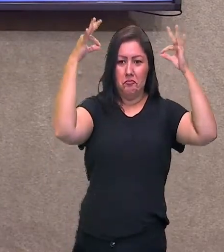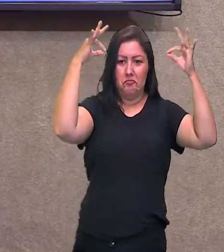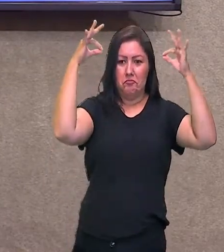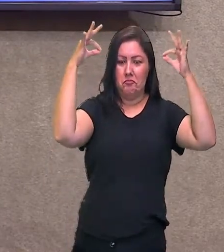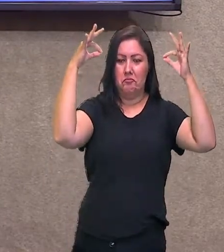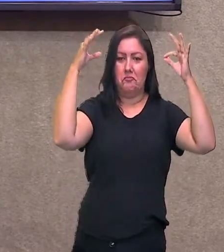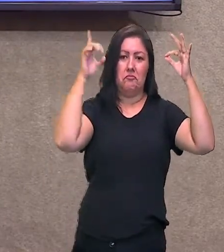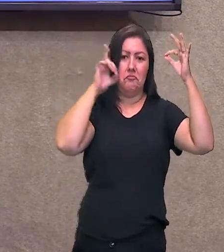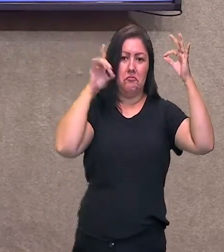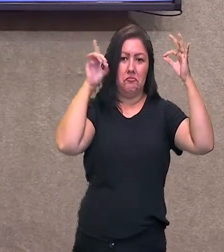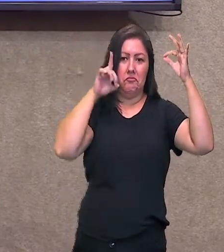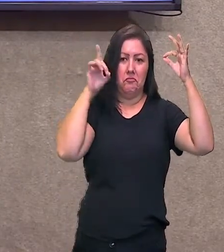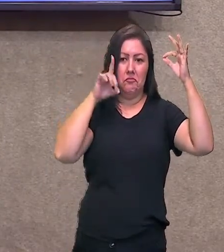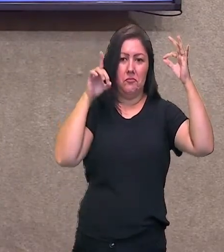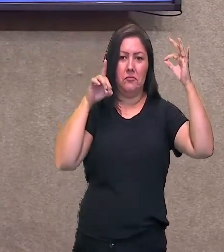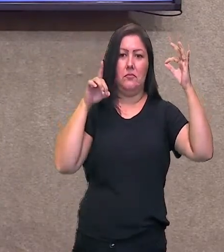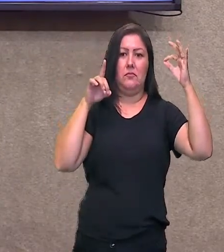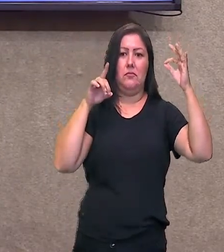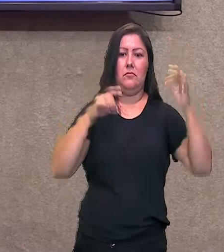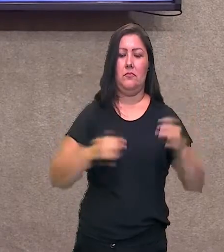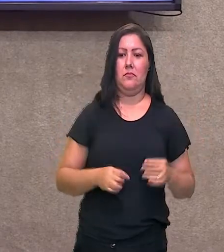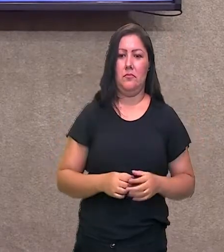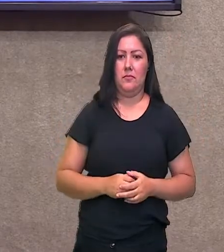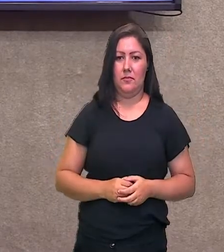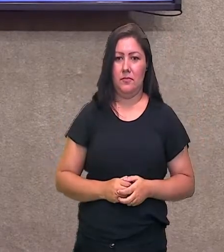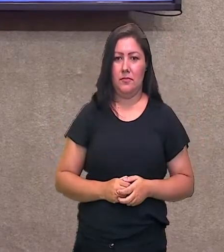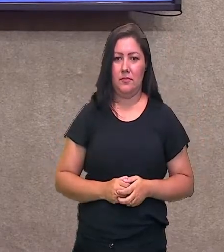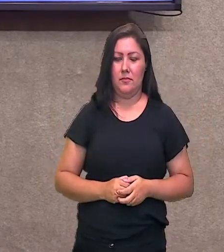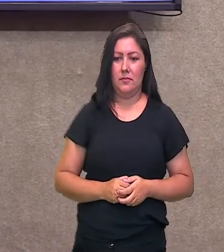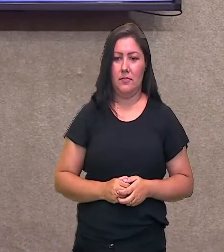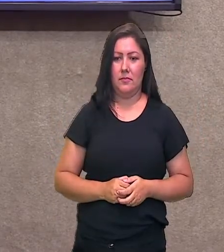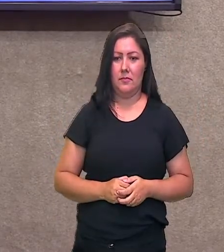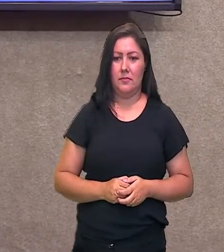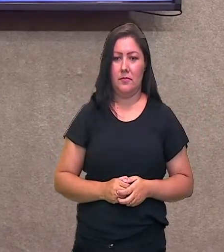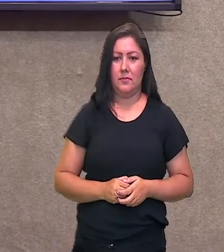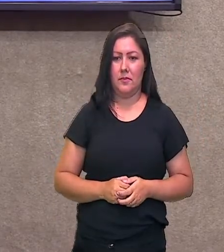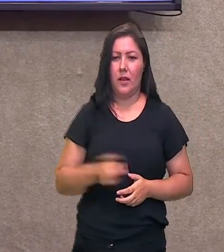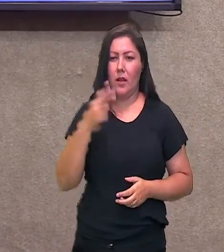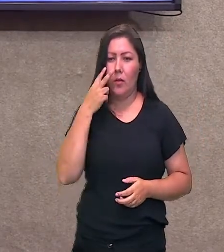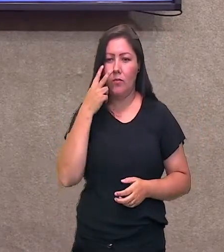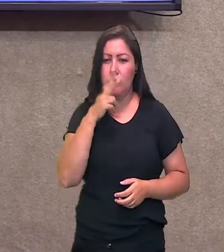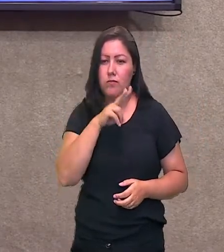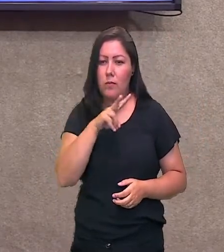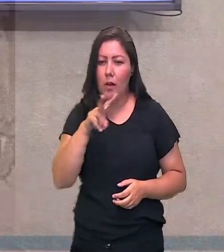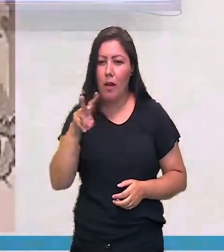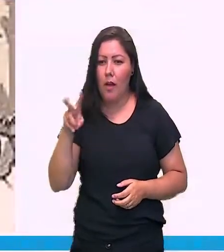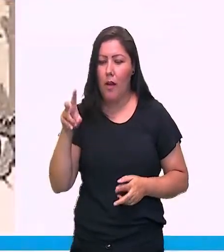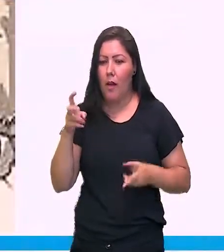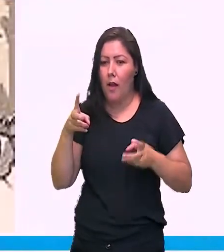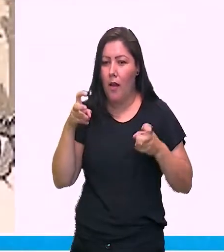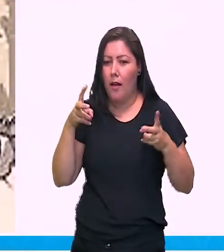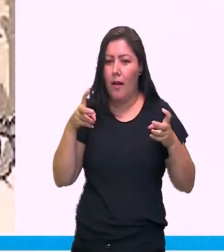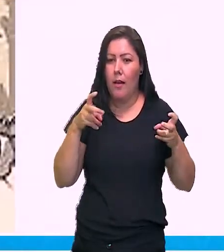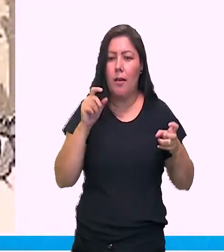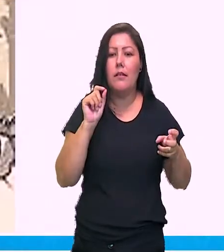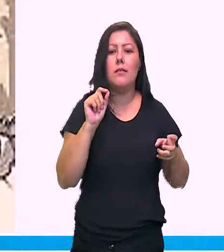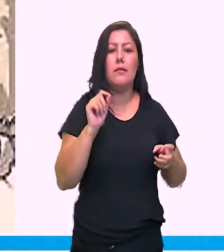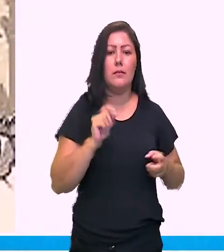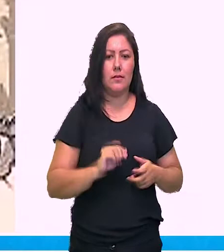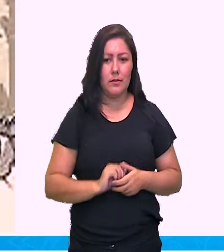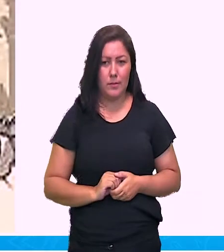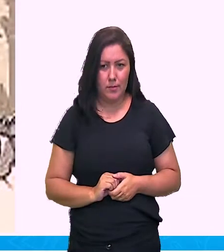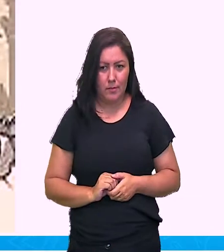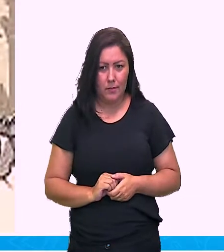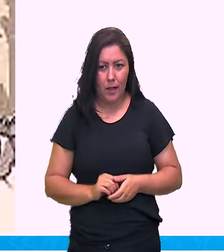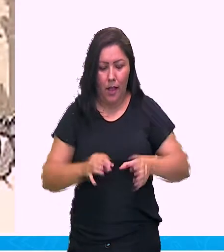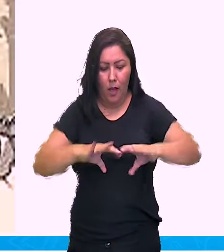representando os Estados Unidos. Se você olhar direitinho para o mapa, você vai